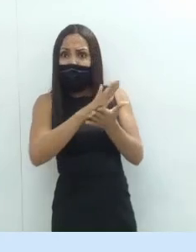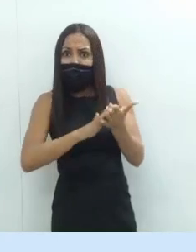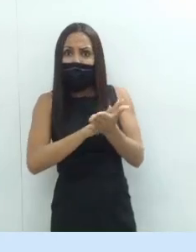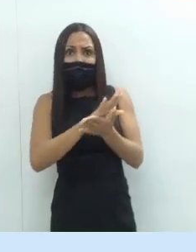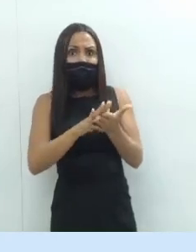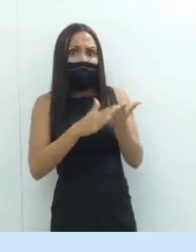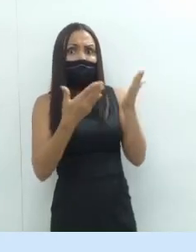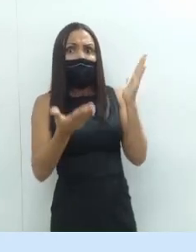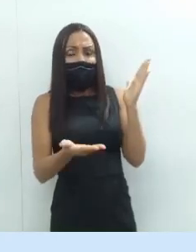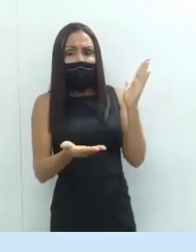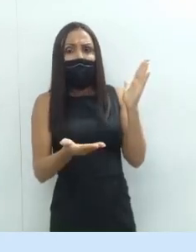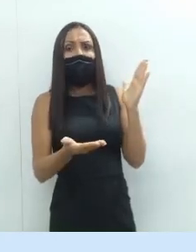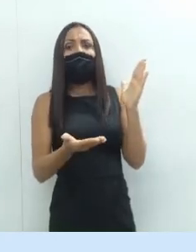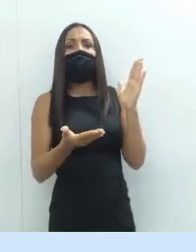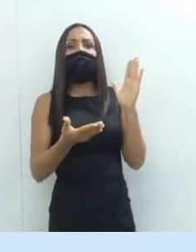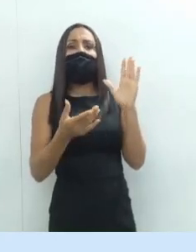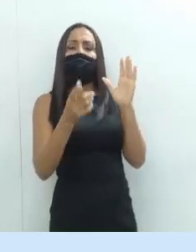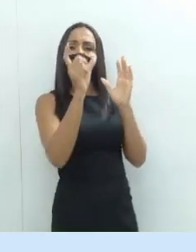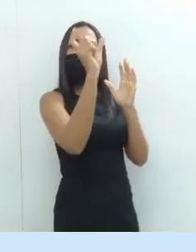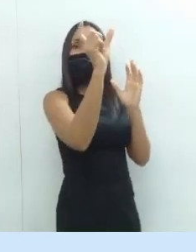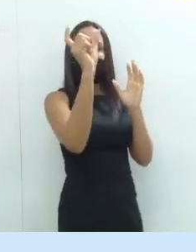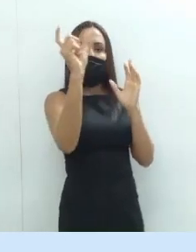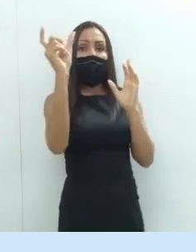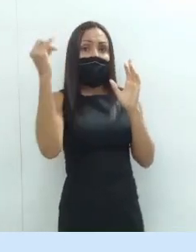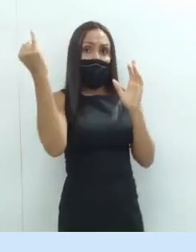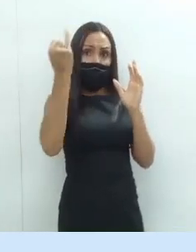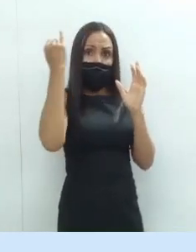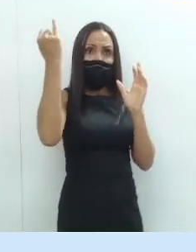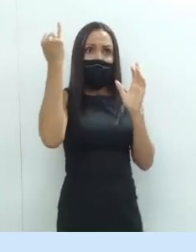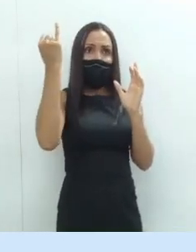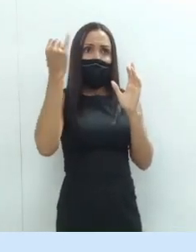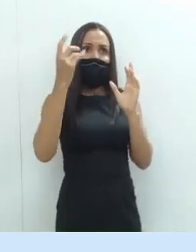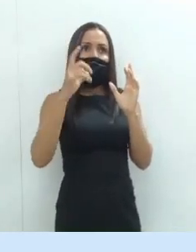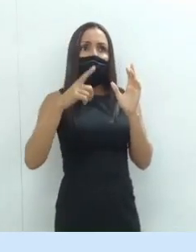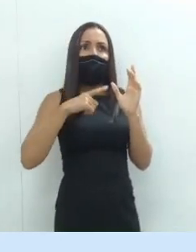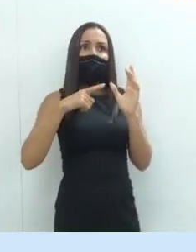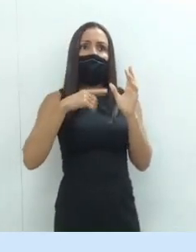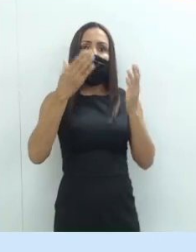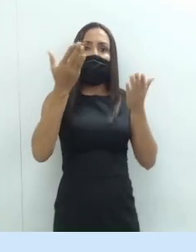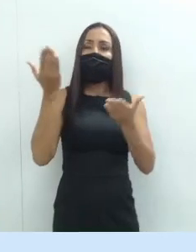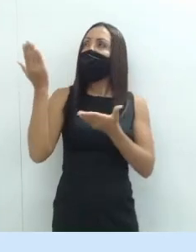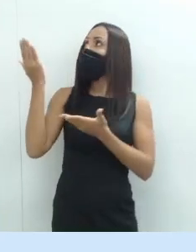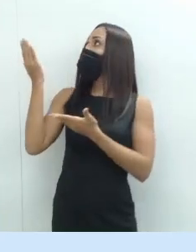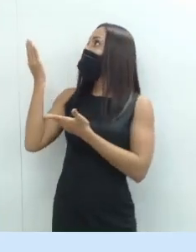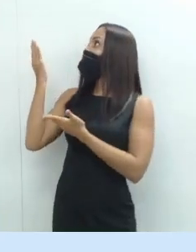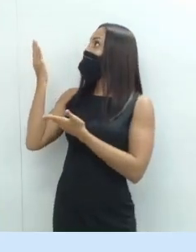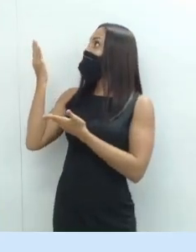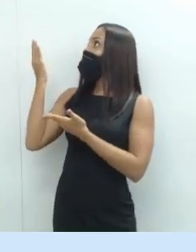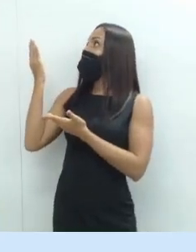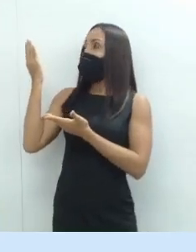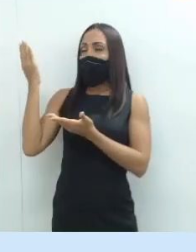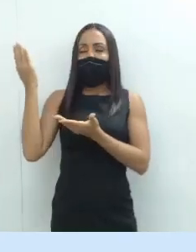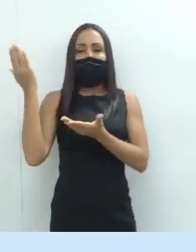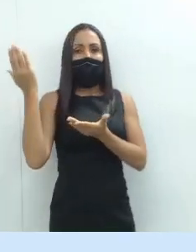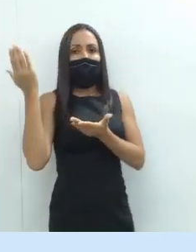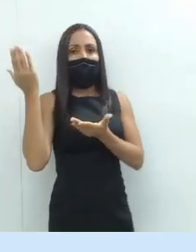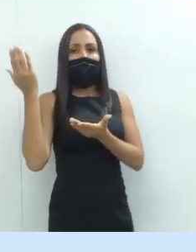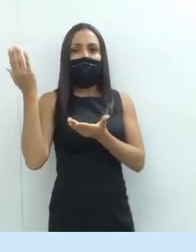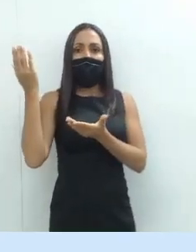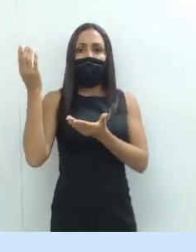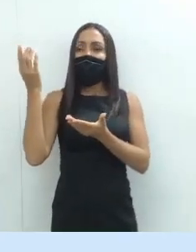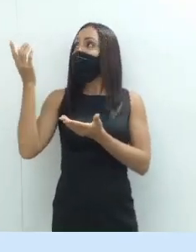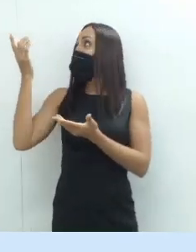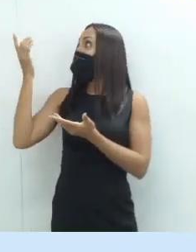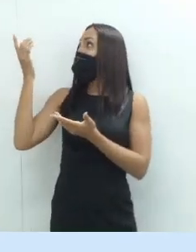serão as palavras-chave. Então, como vocês podem ver aí na tela, temos algumas das palavras que eu destaquei. A palavra